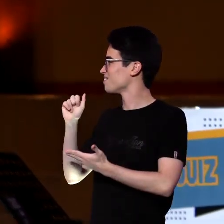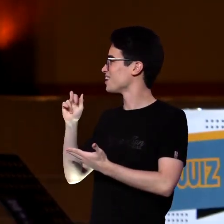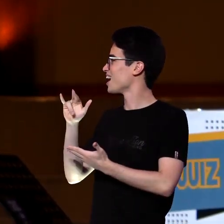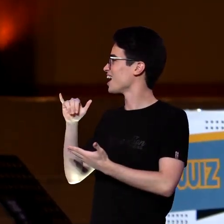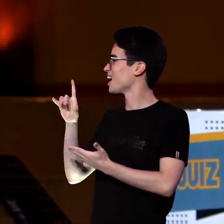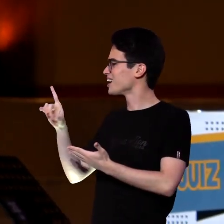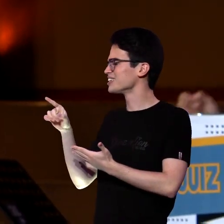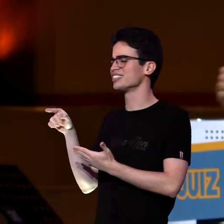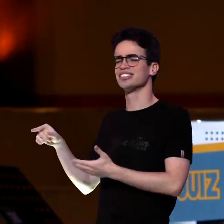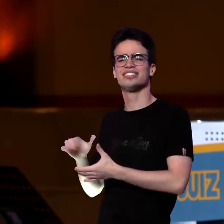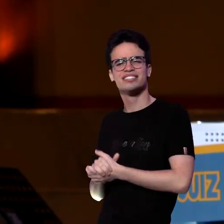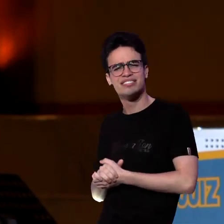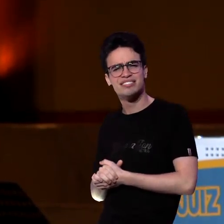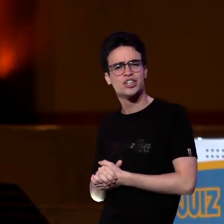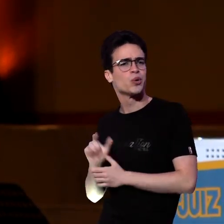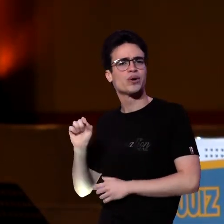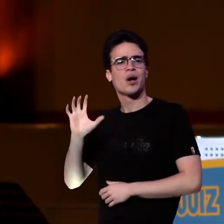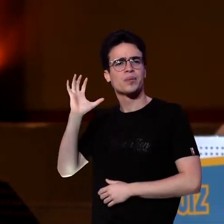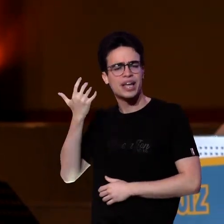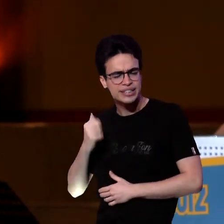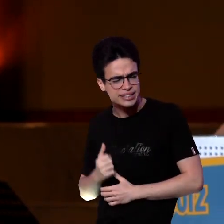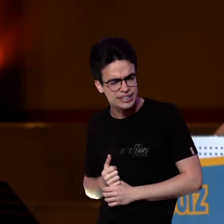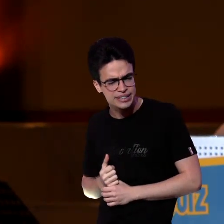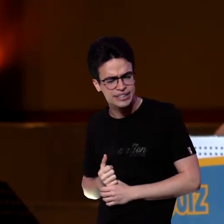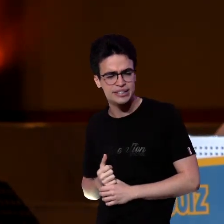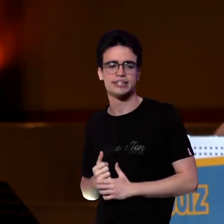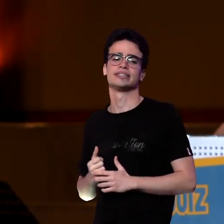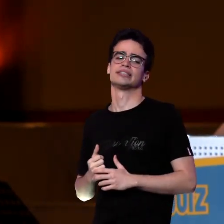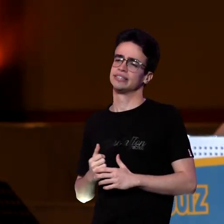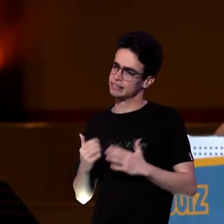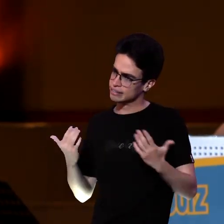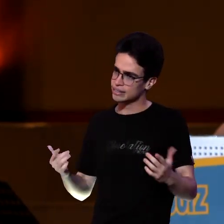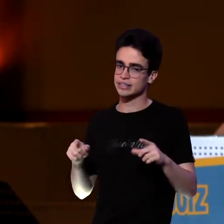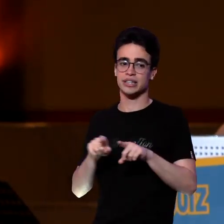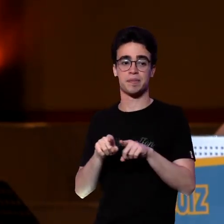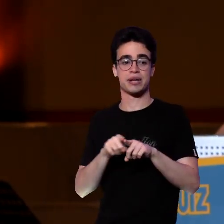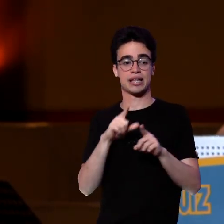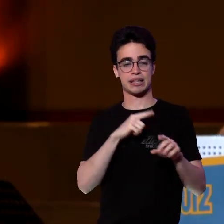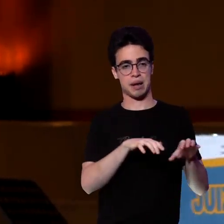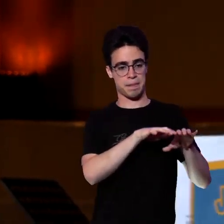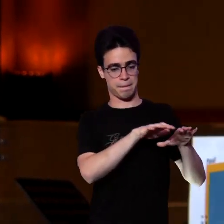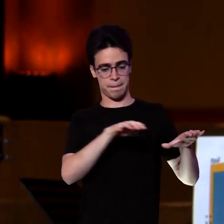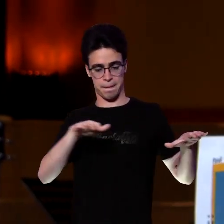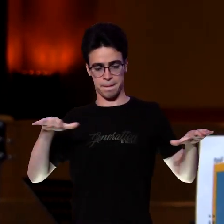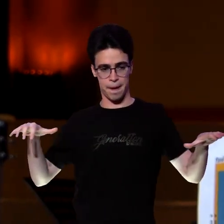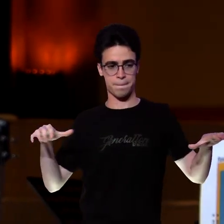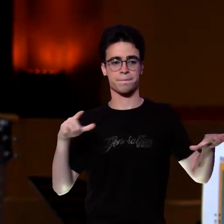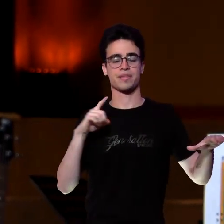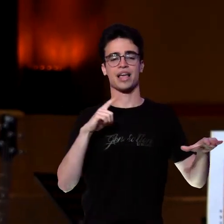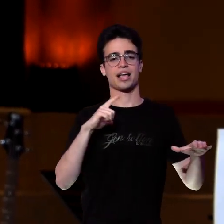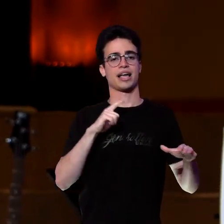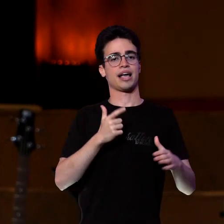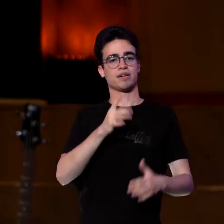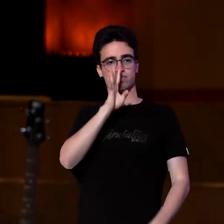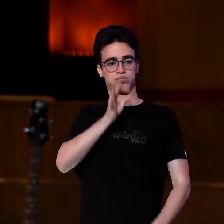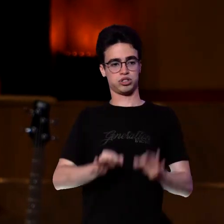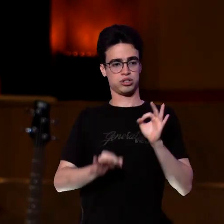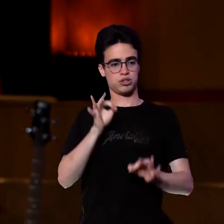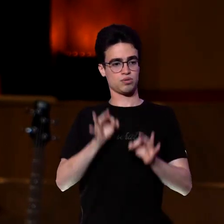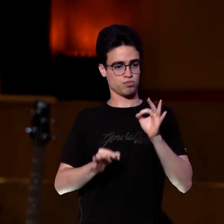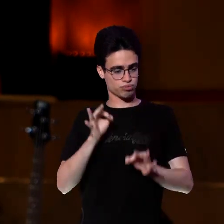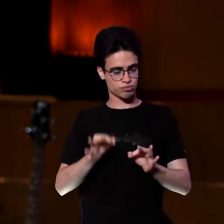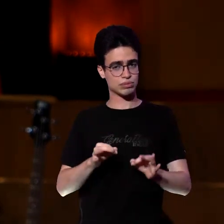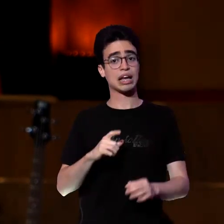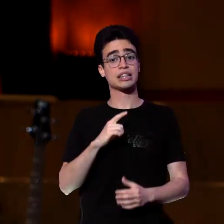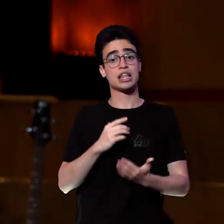O que acontece? Quando a gente vê um tribunal, tem as funções de cada um ali.